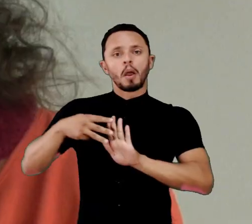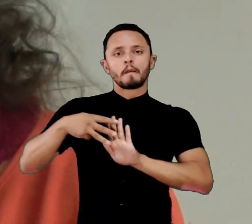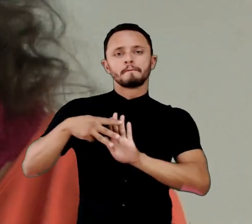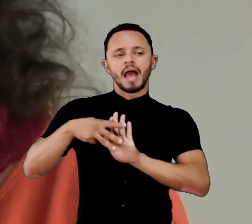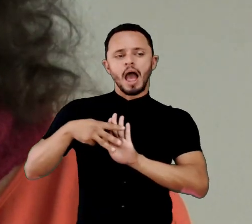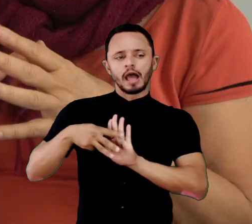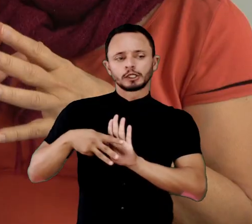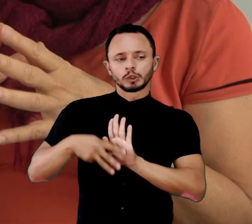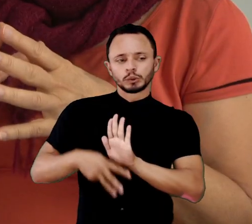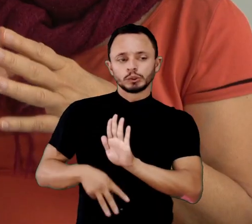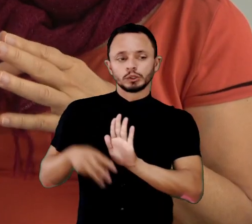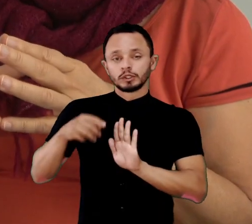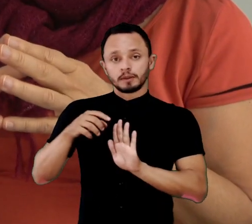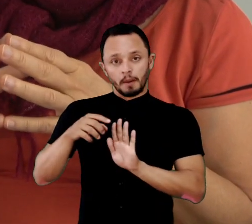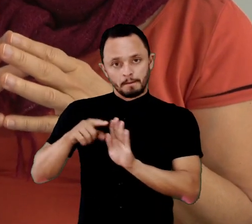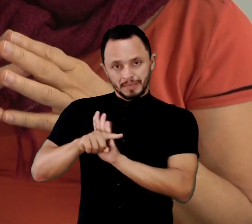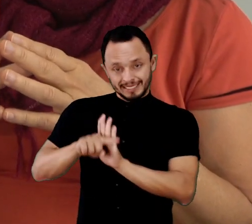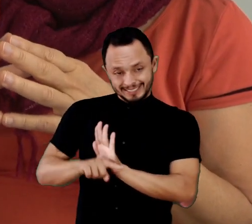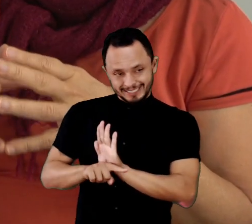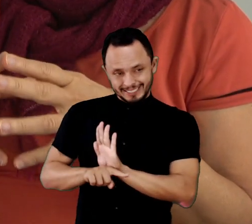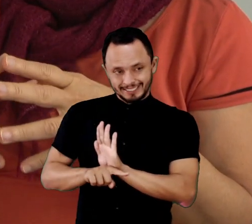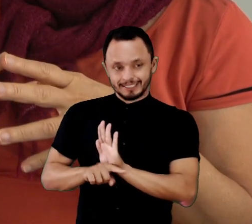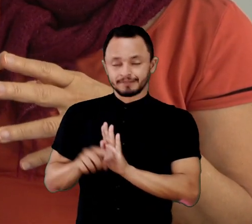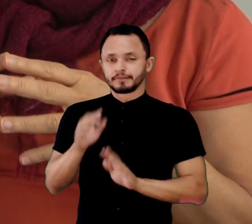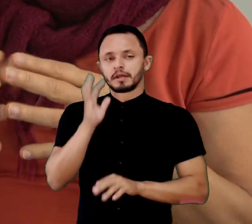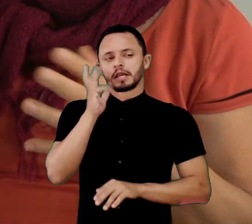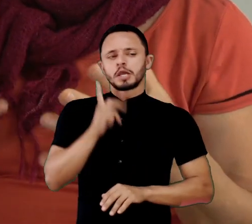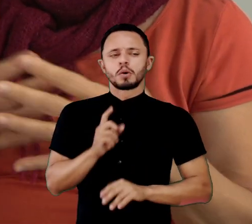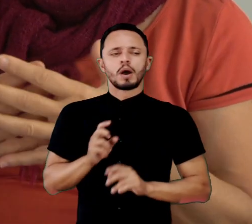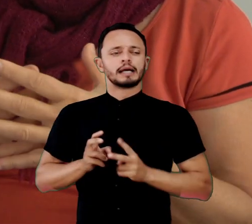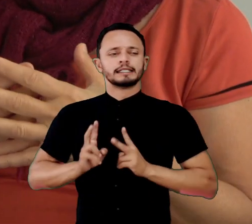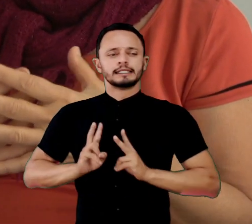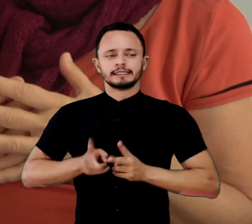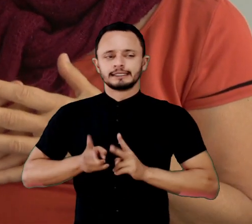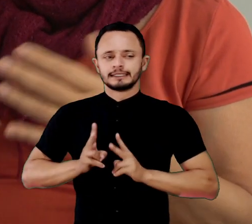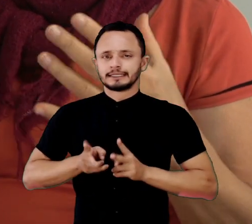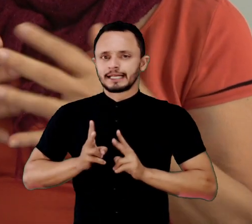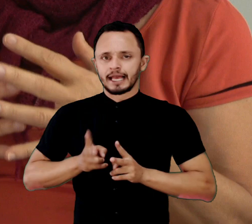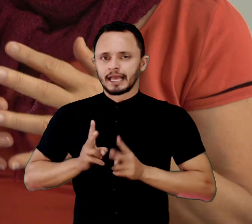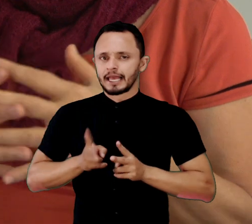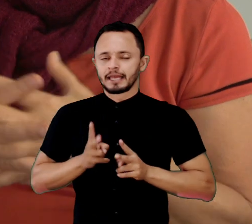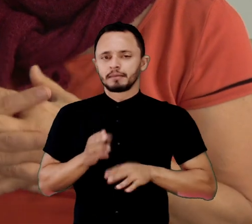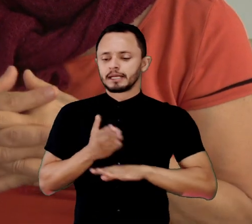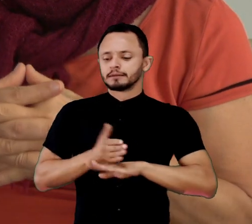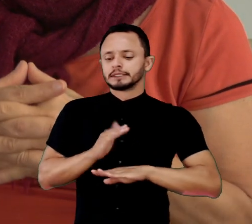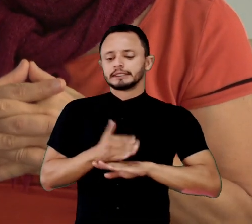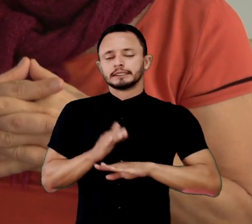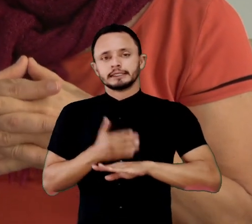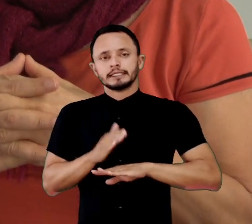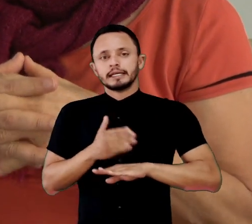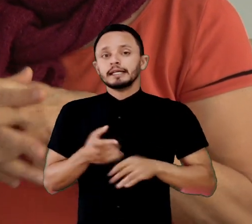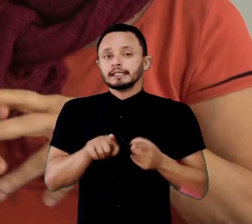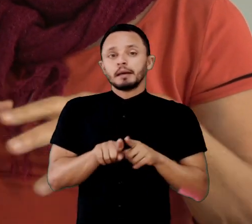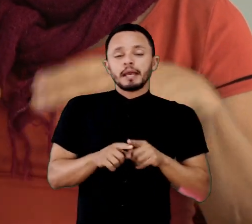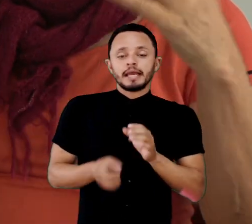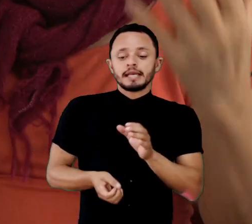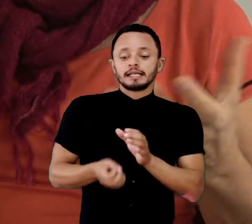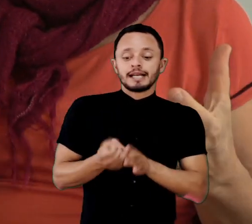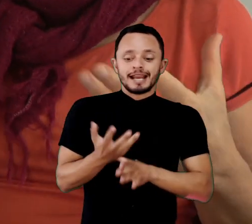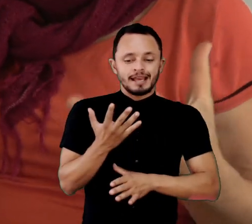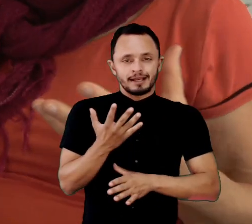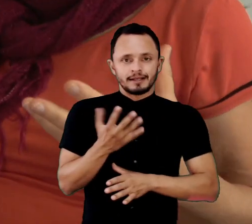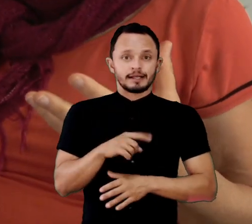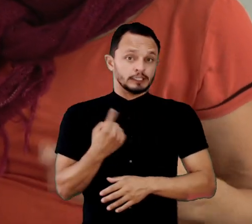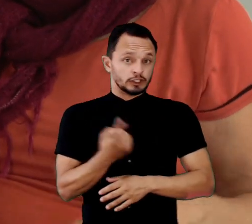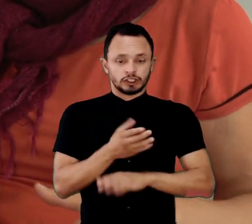método, que a gente ao longo do tempo sempre teve os treinamentos muito juntos com a criação. Mas a gente sempre